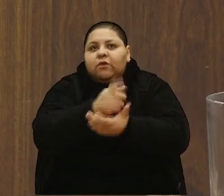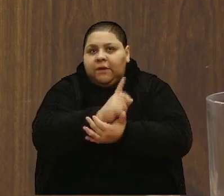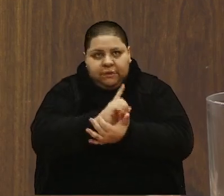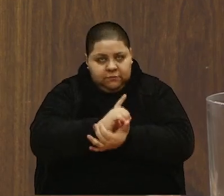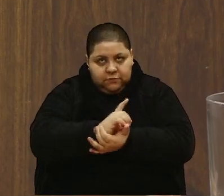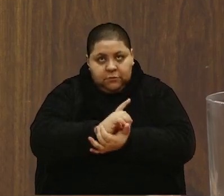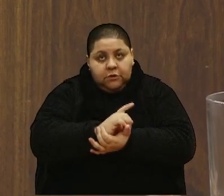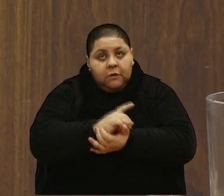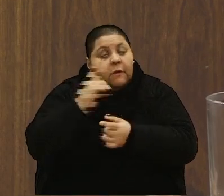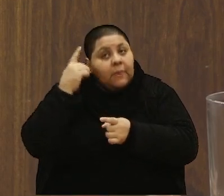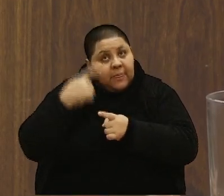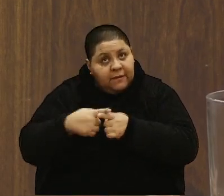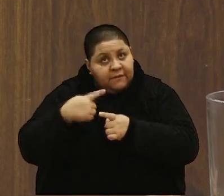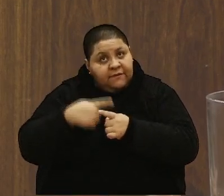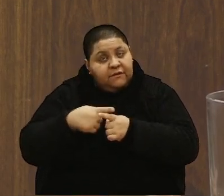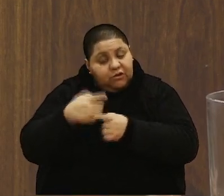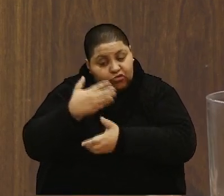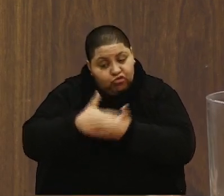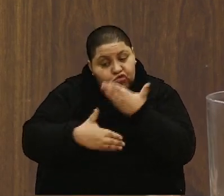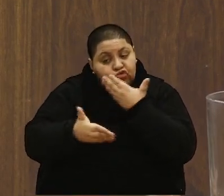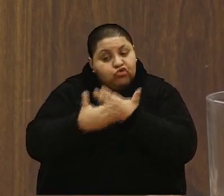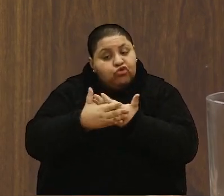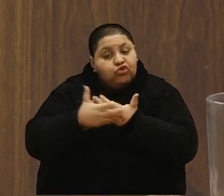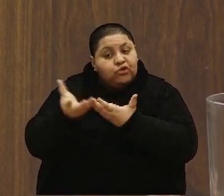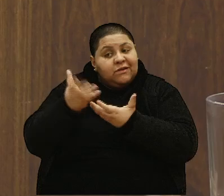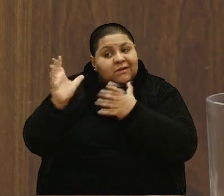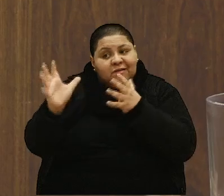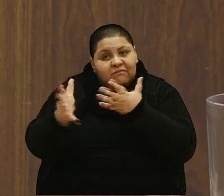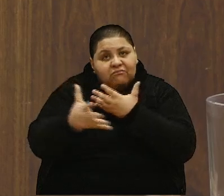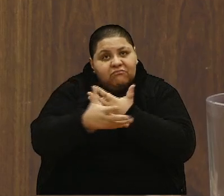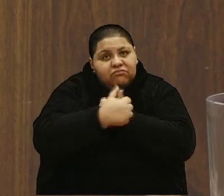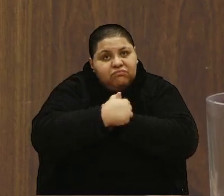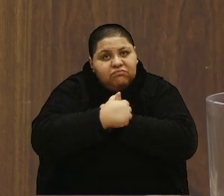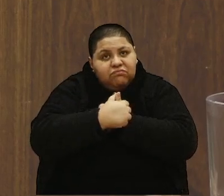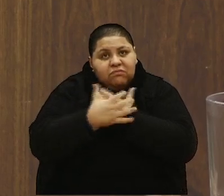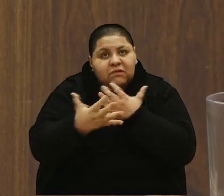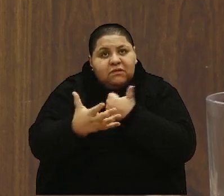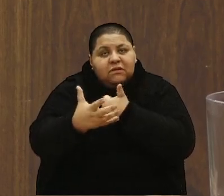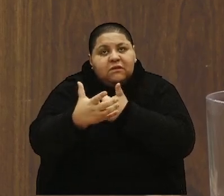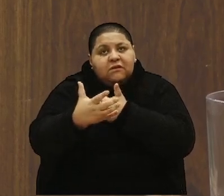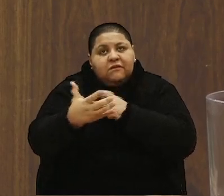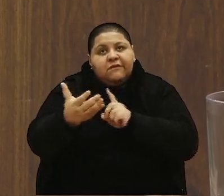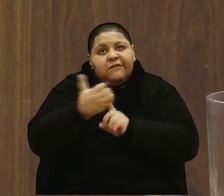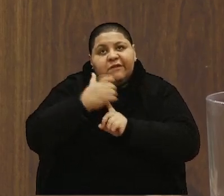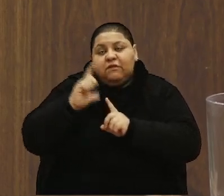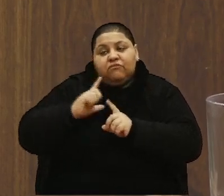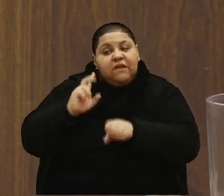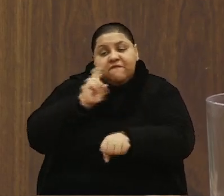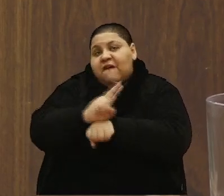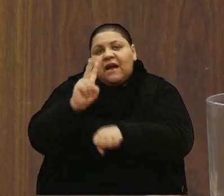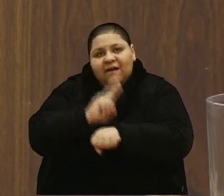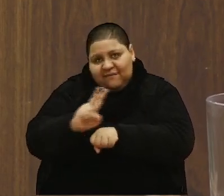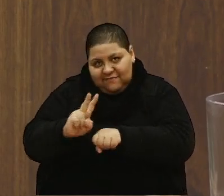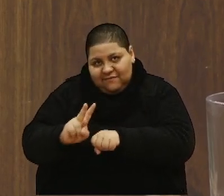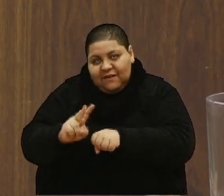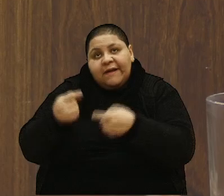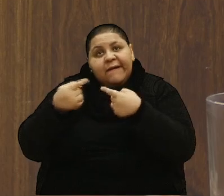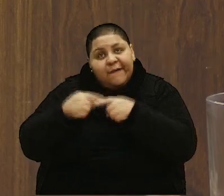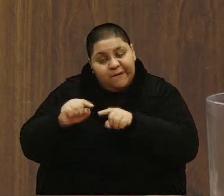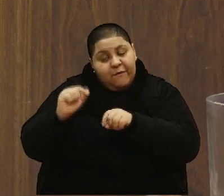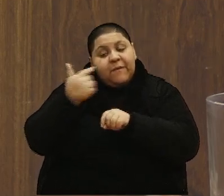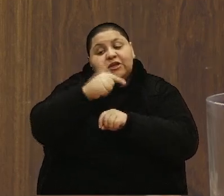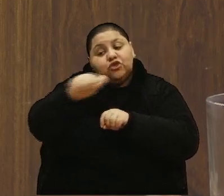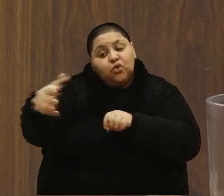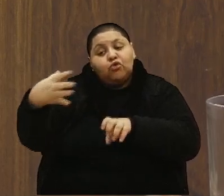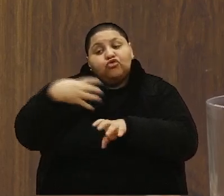né? Até porque, se todos quiserem ser acolhidos, não tem vaga para nem metade, né? Mas há outras